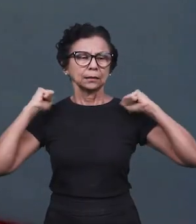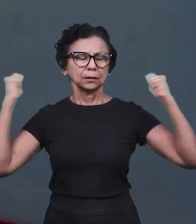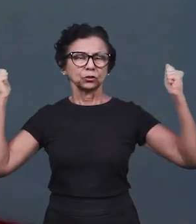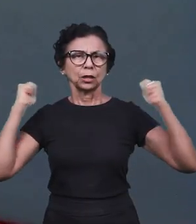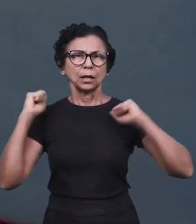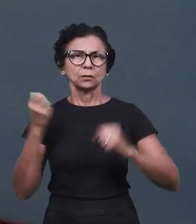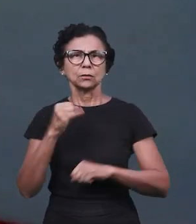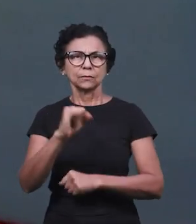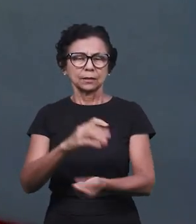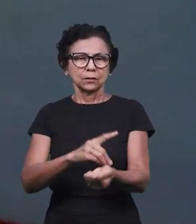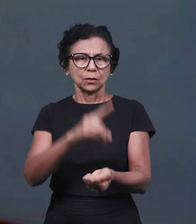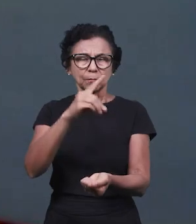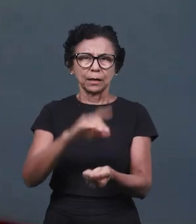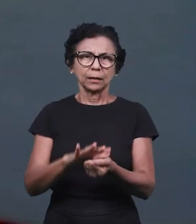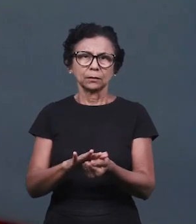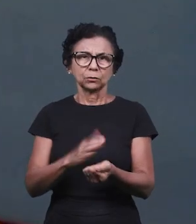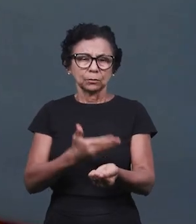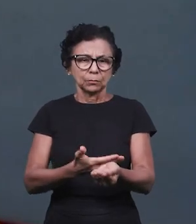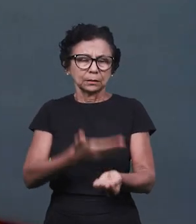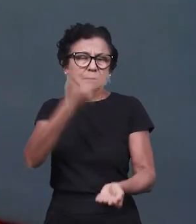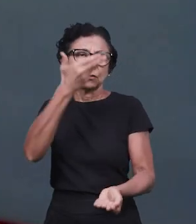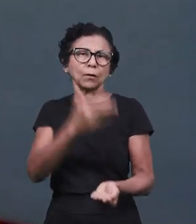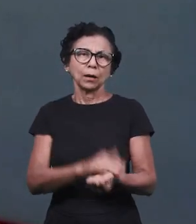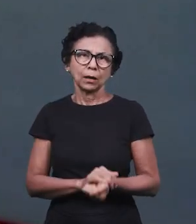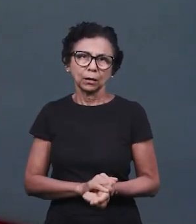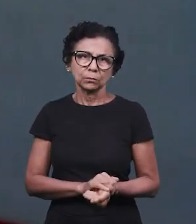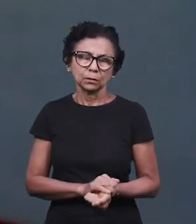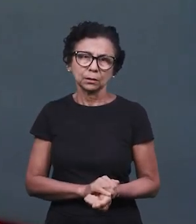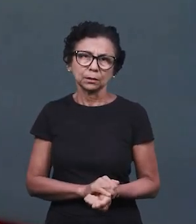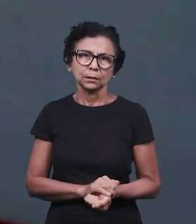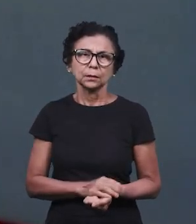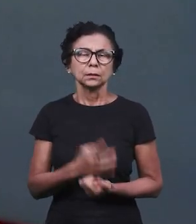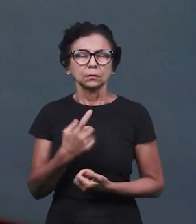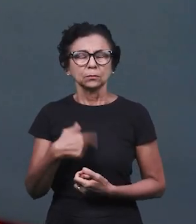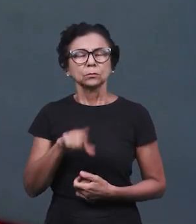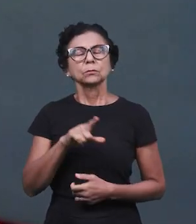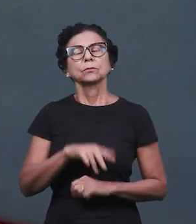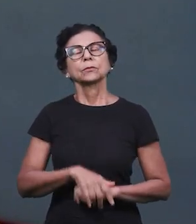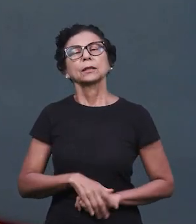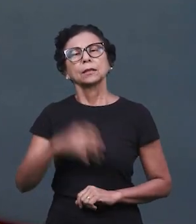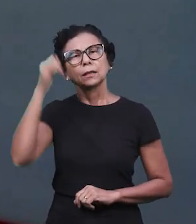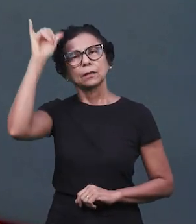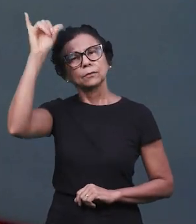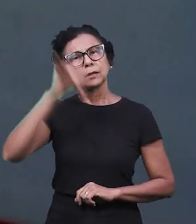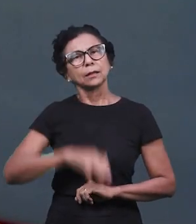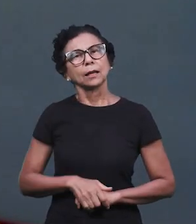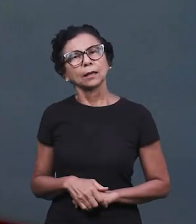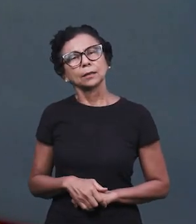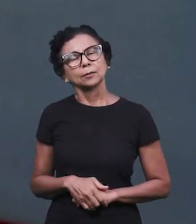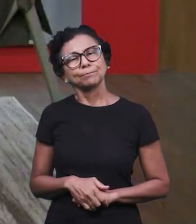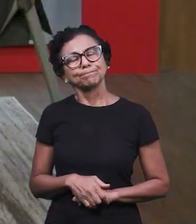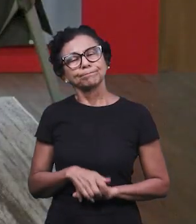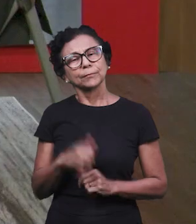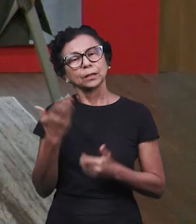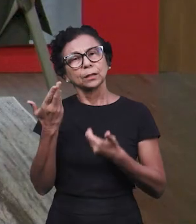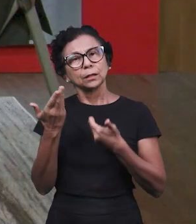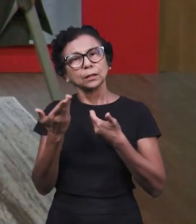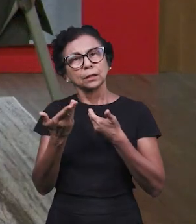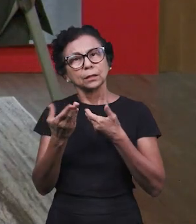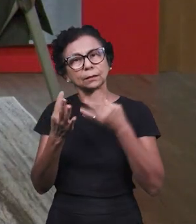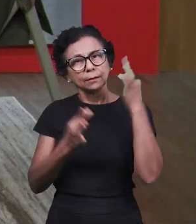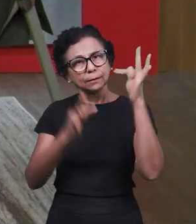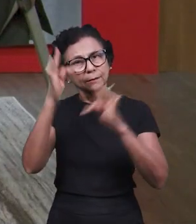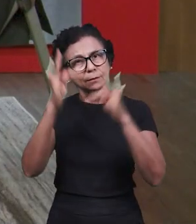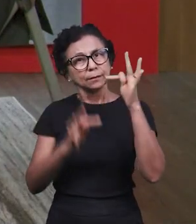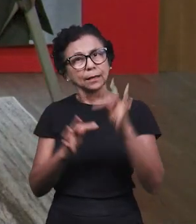você é diabético, tudo isso faz um trabalho de prevenção para os quadros demenciais que ainda não temos cura. E a senhora comentou